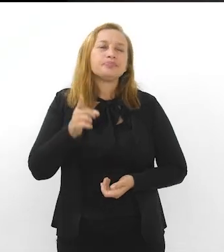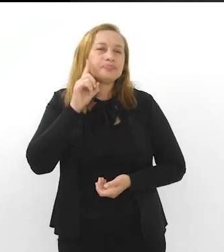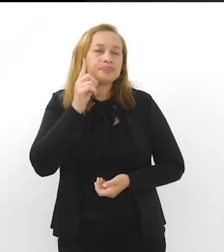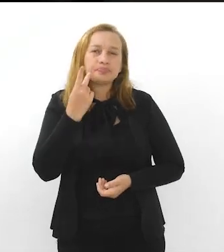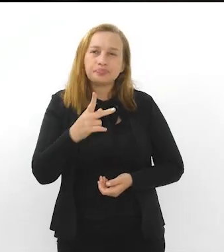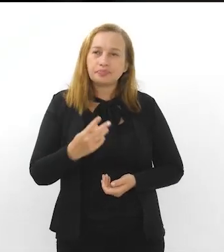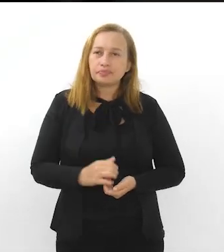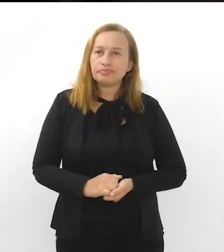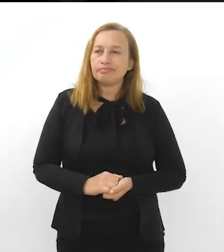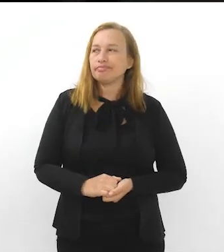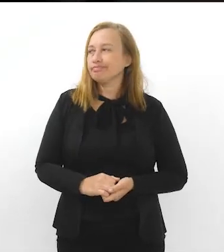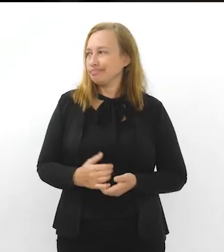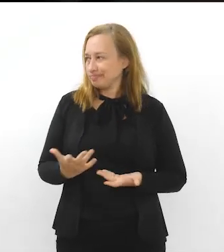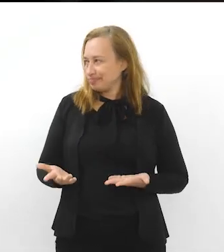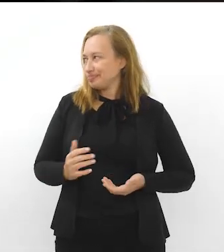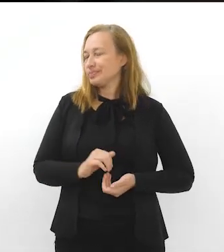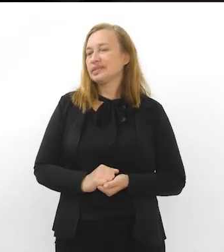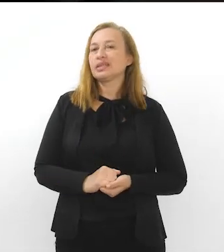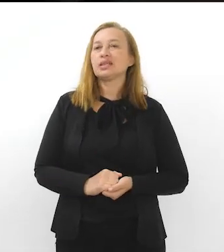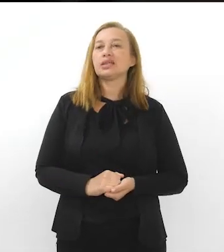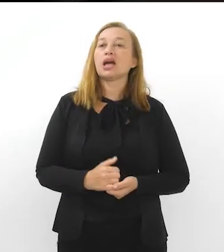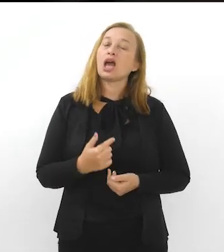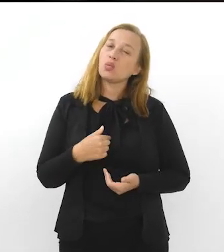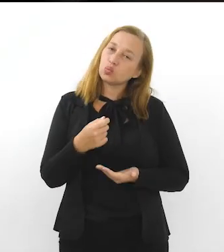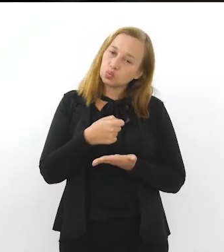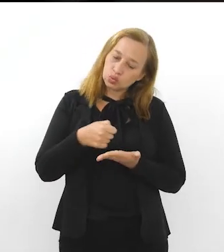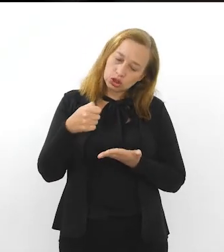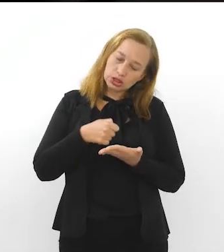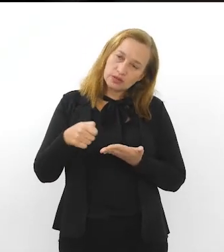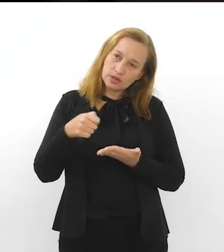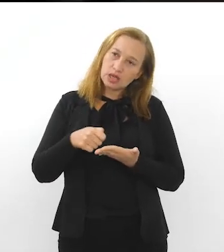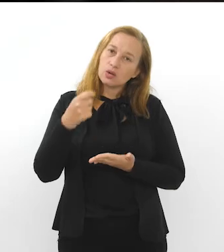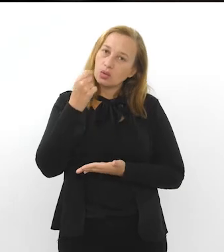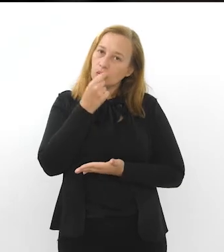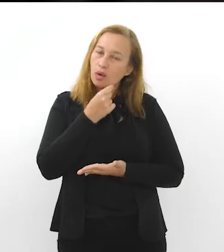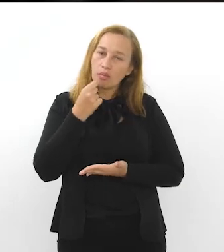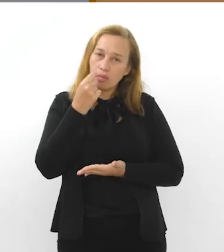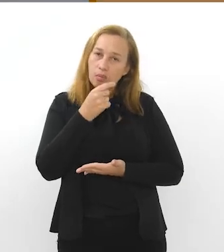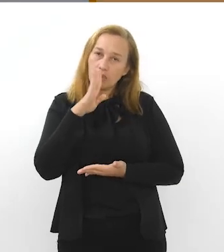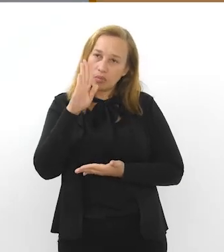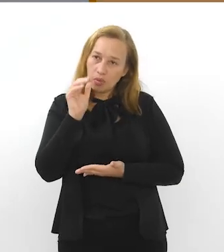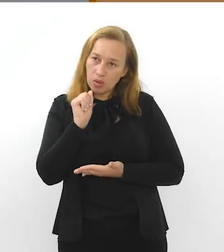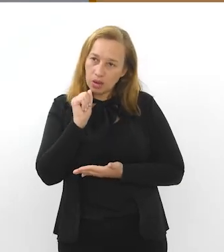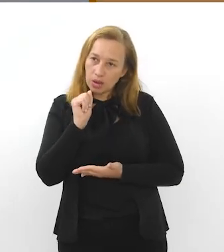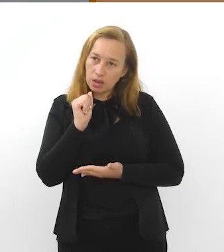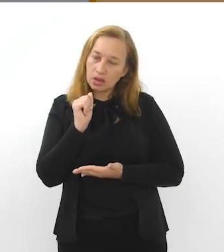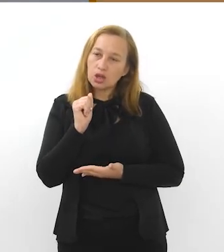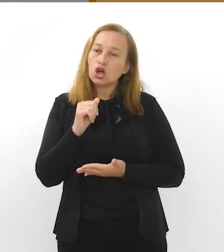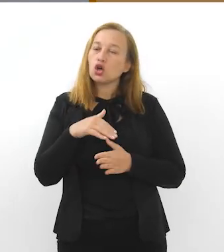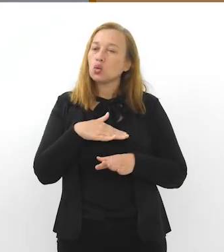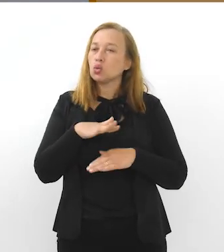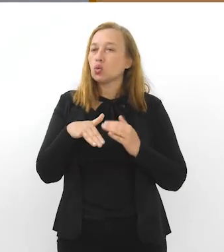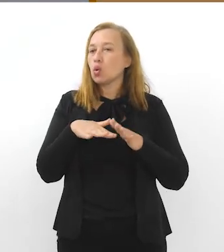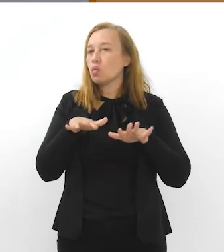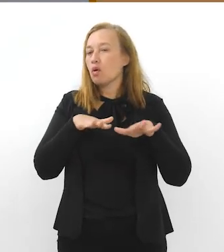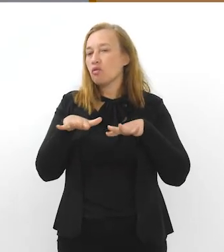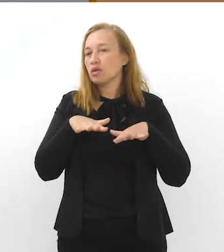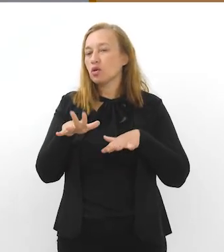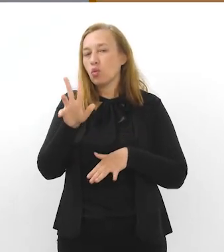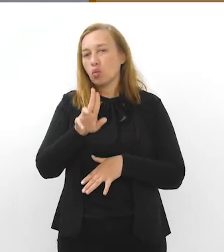esse teu dia a dia? Tá. Eu escrevia com a boca, todo movimento que eu